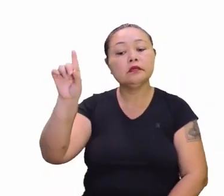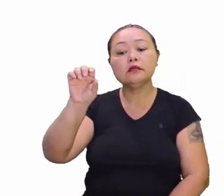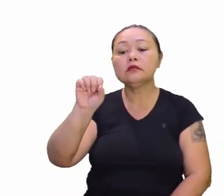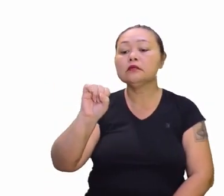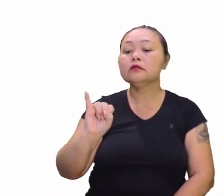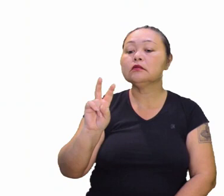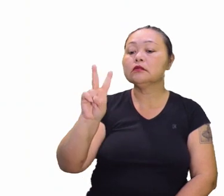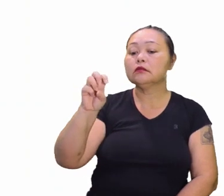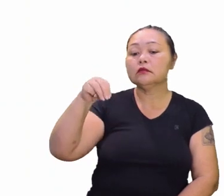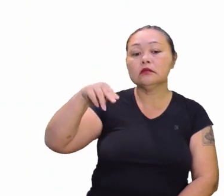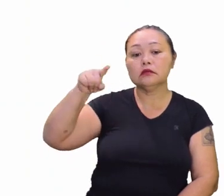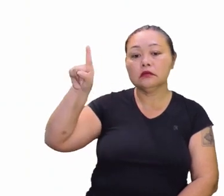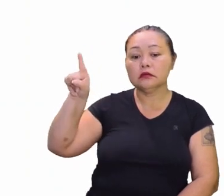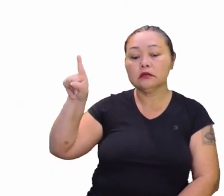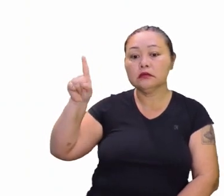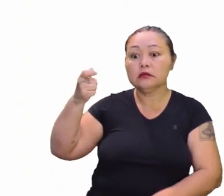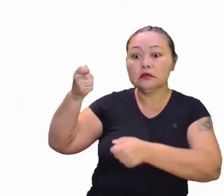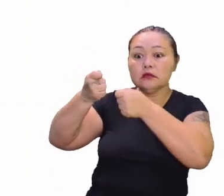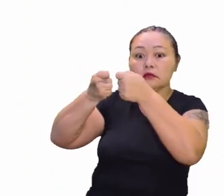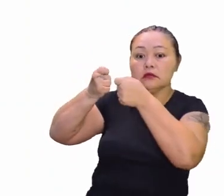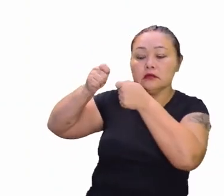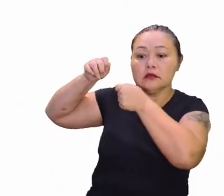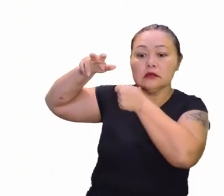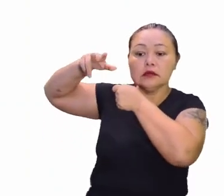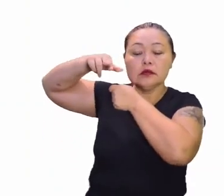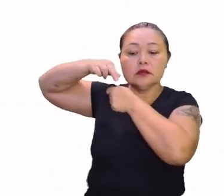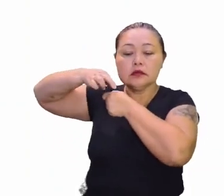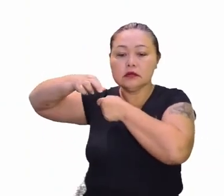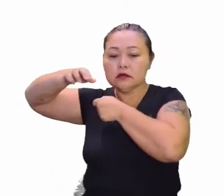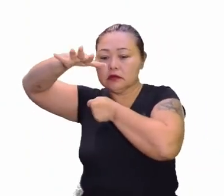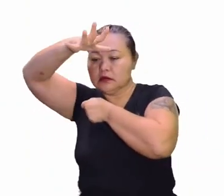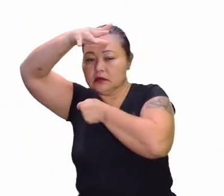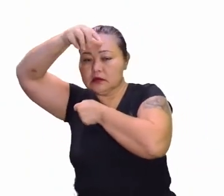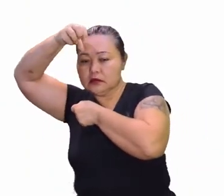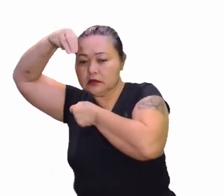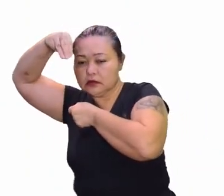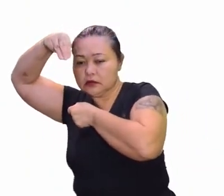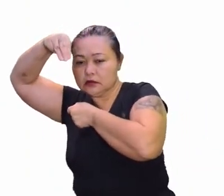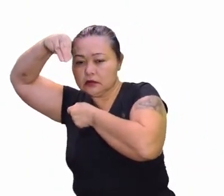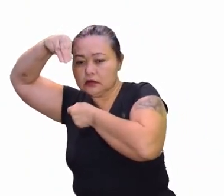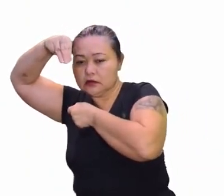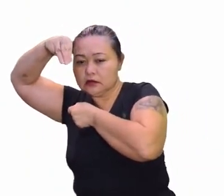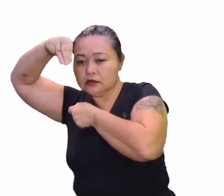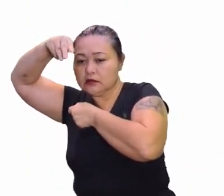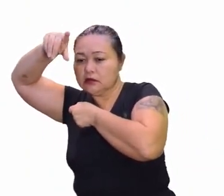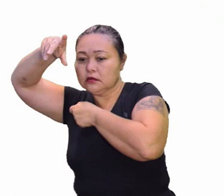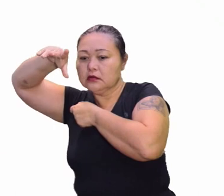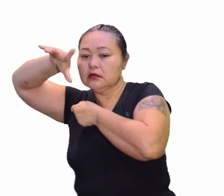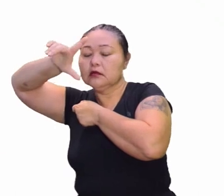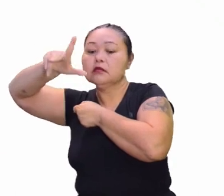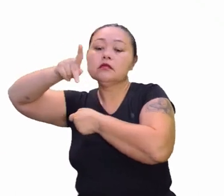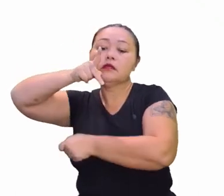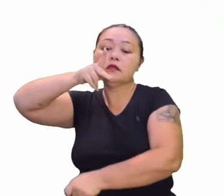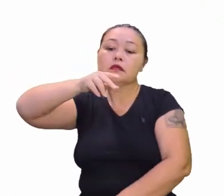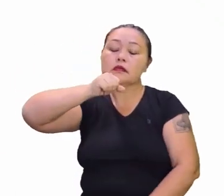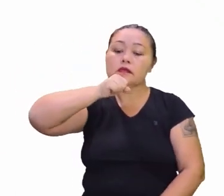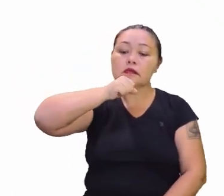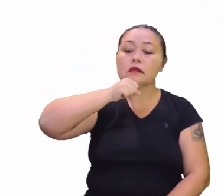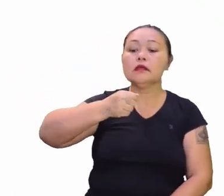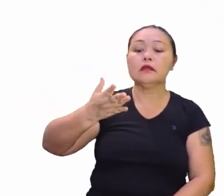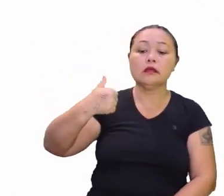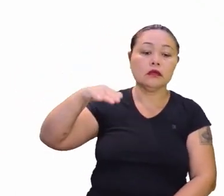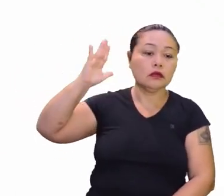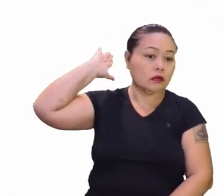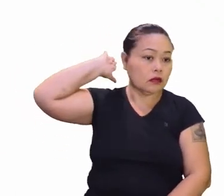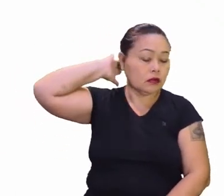do Civan, esse controle de Manaus, Civan, Manaus, Porto Velho,